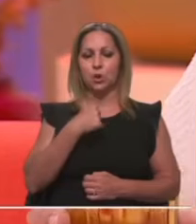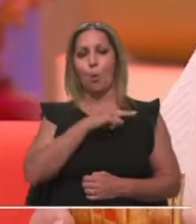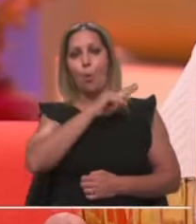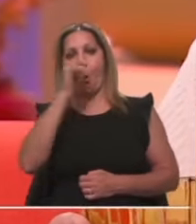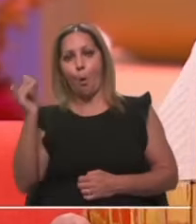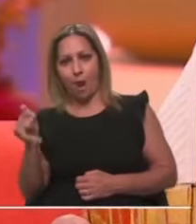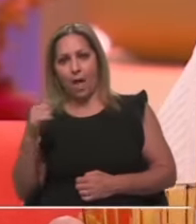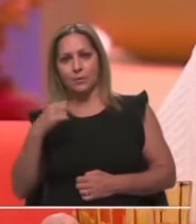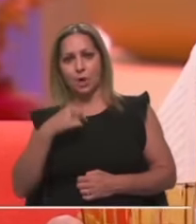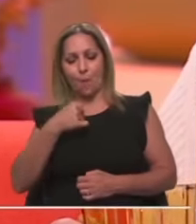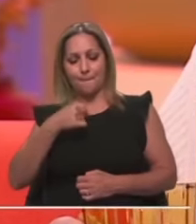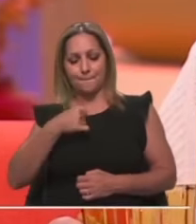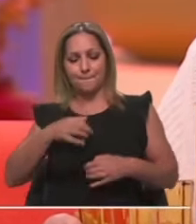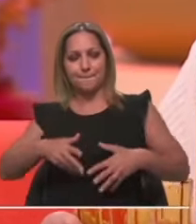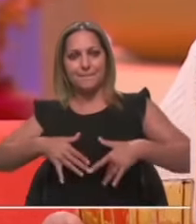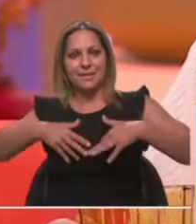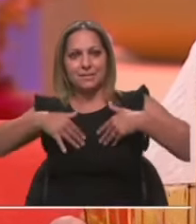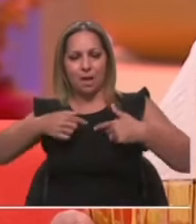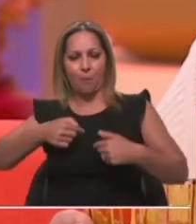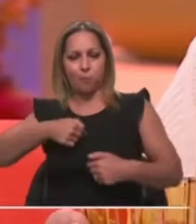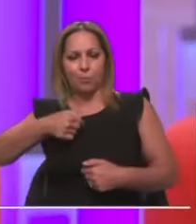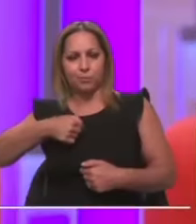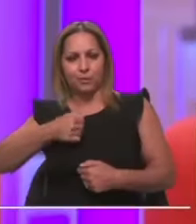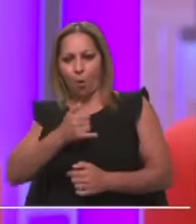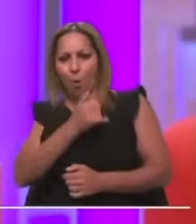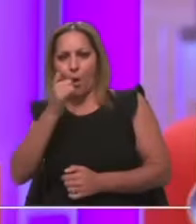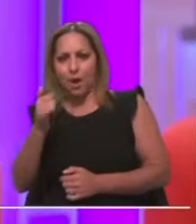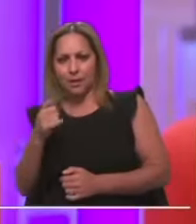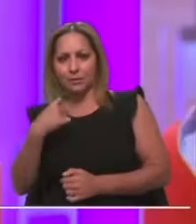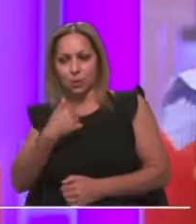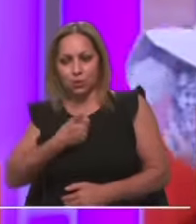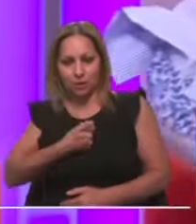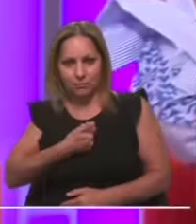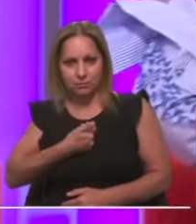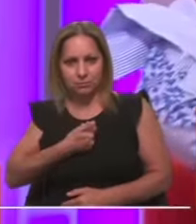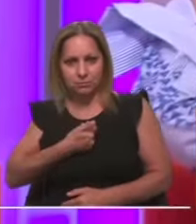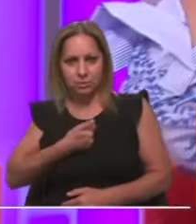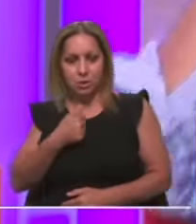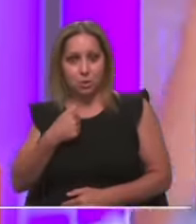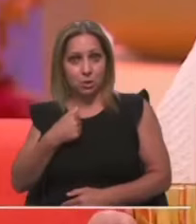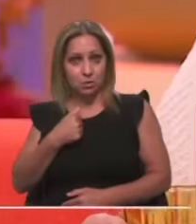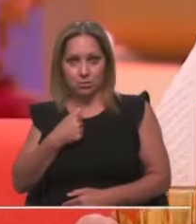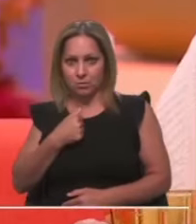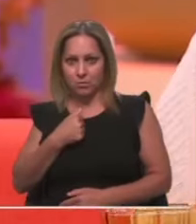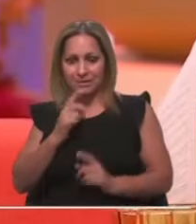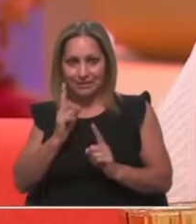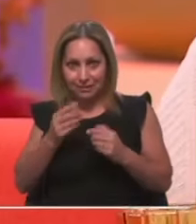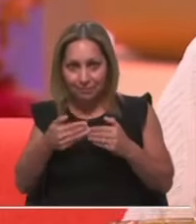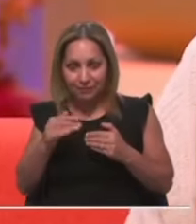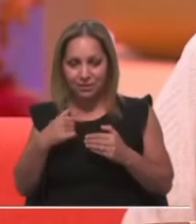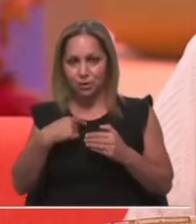como pode imaginar Júlio eu senti-me tão ofendido que a partir desse momento o respeito pela Maria João